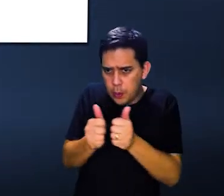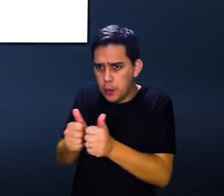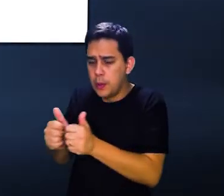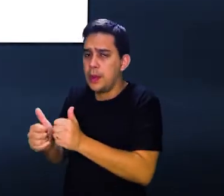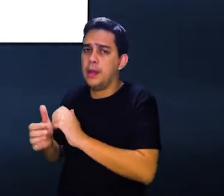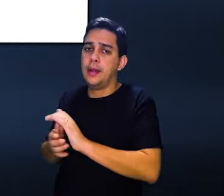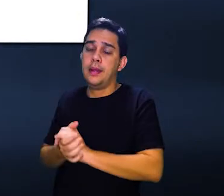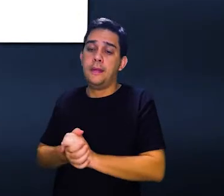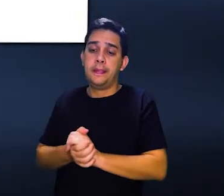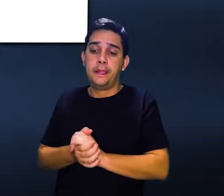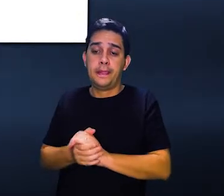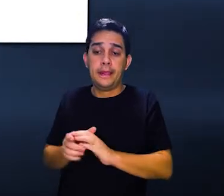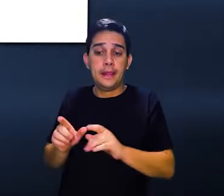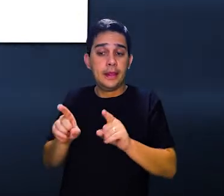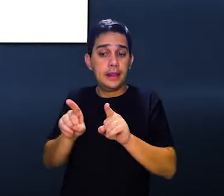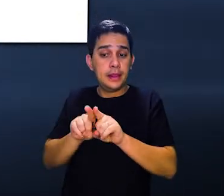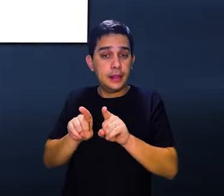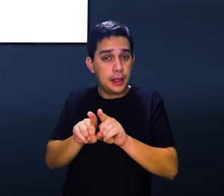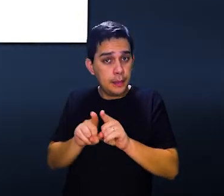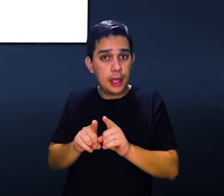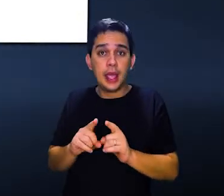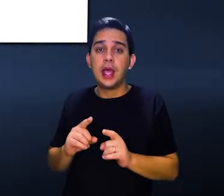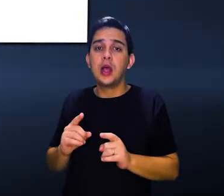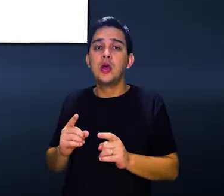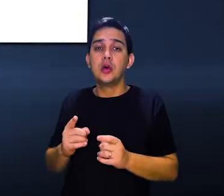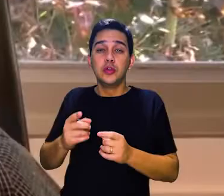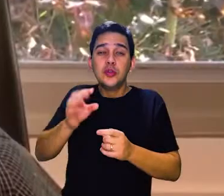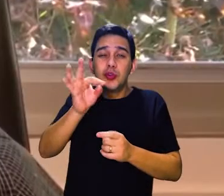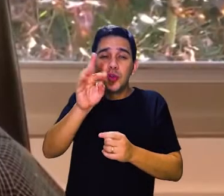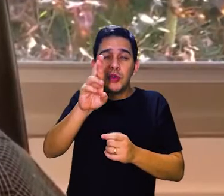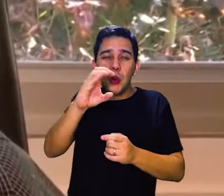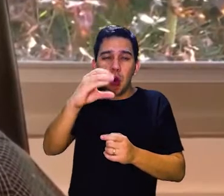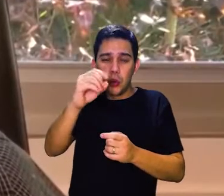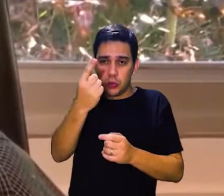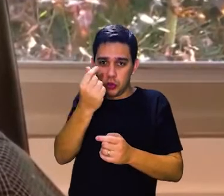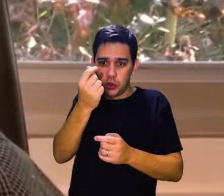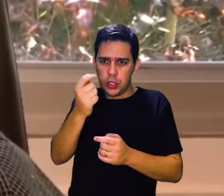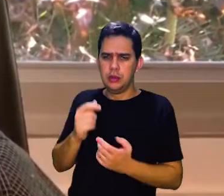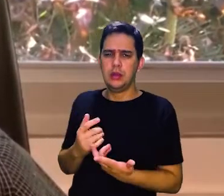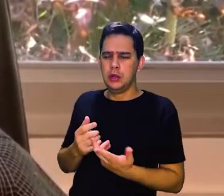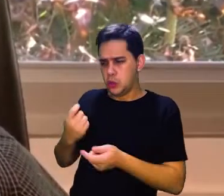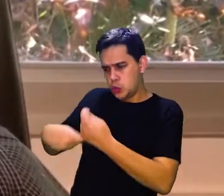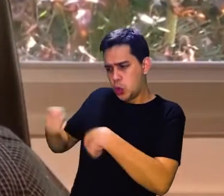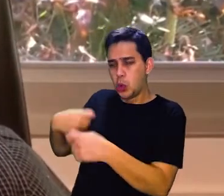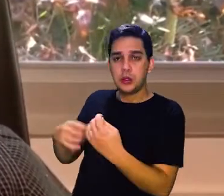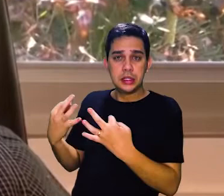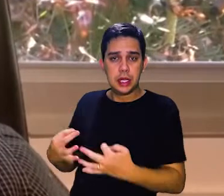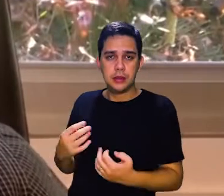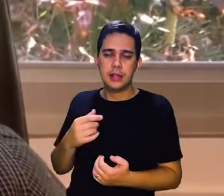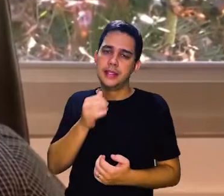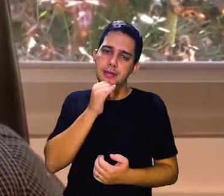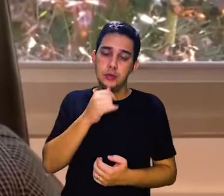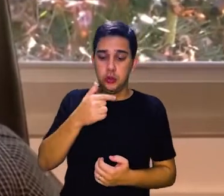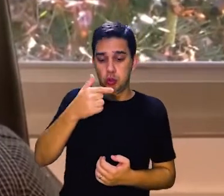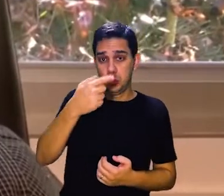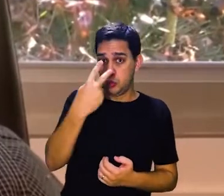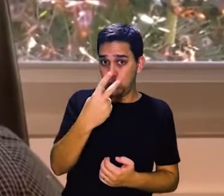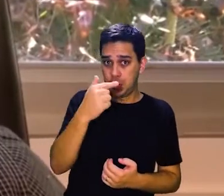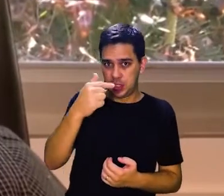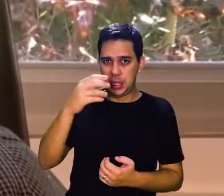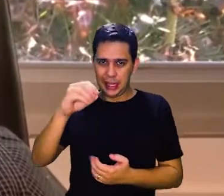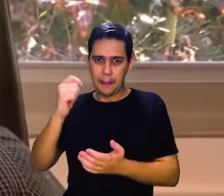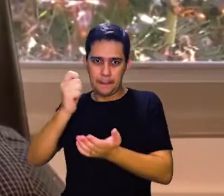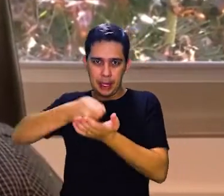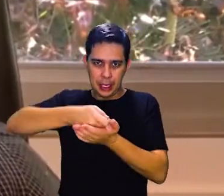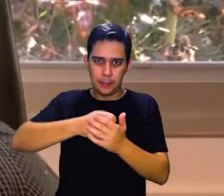público. E exibir, porque tinha essa questão também do troco, né? Era R$2,70, né? Então a pessoa pagava e